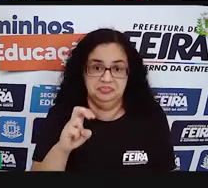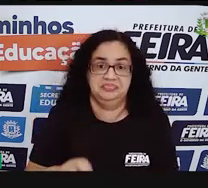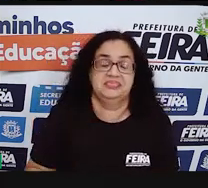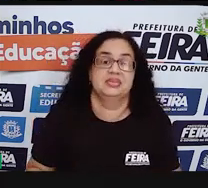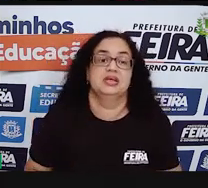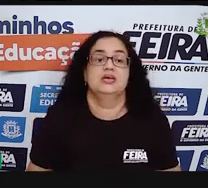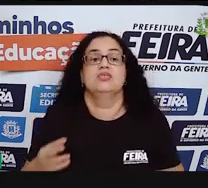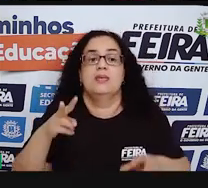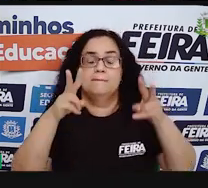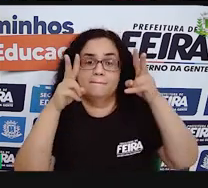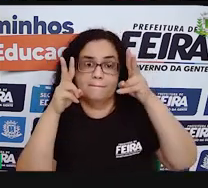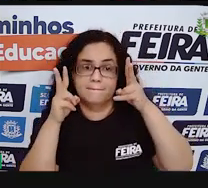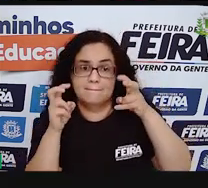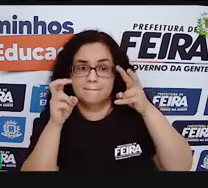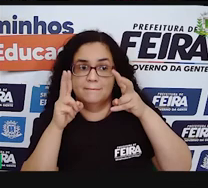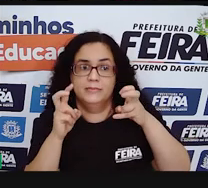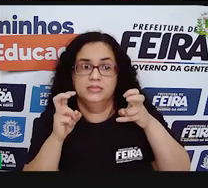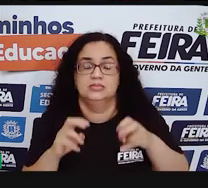Então, a gente observa aí